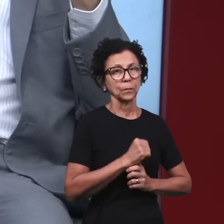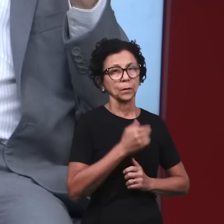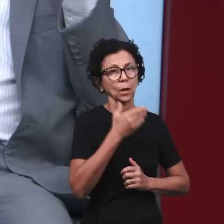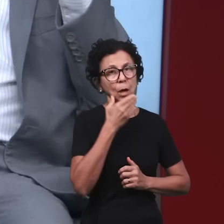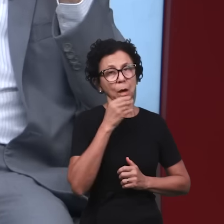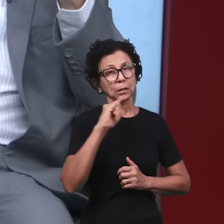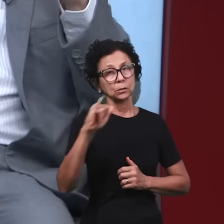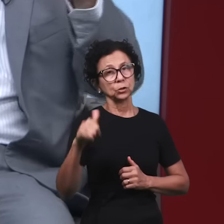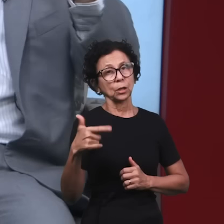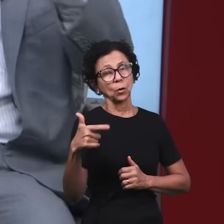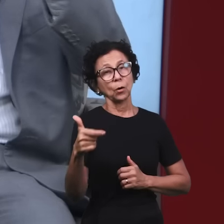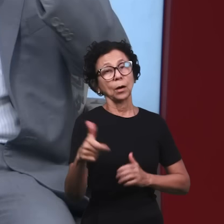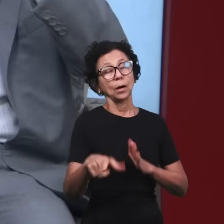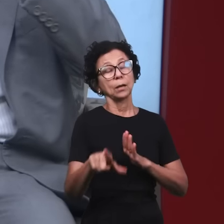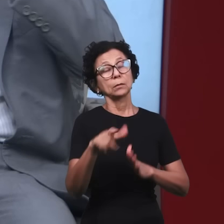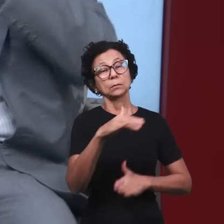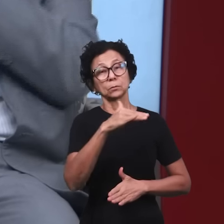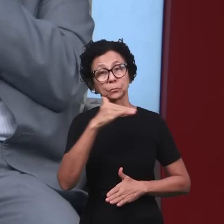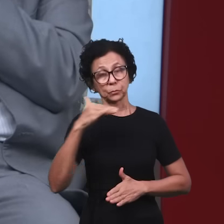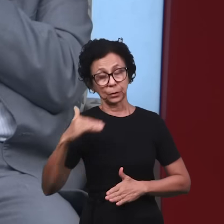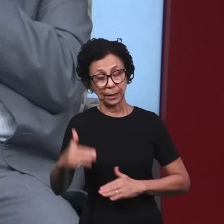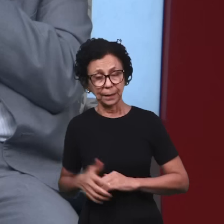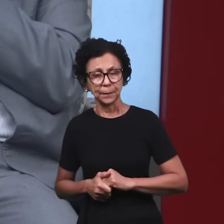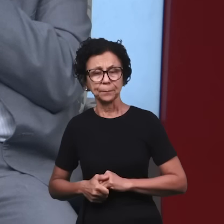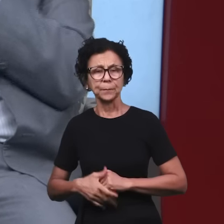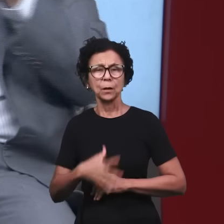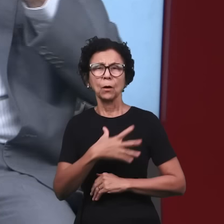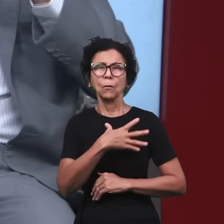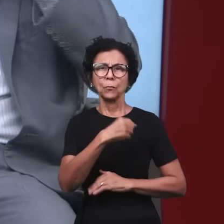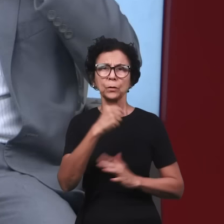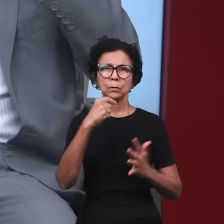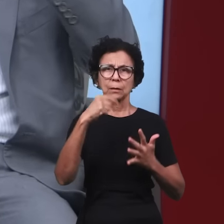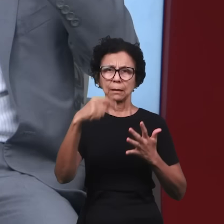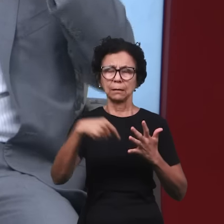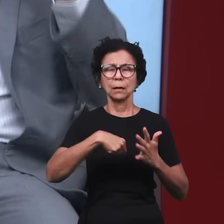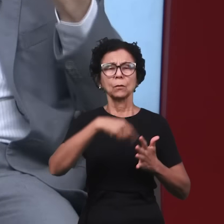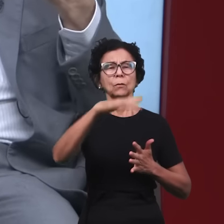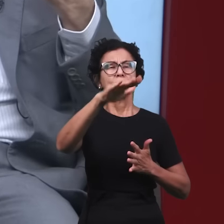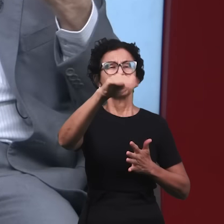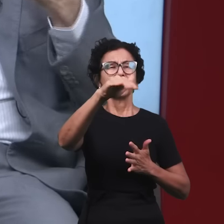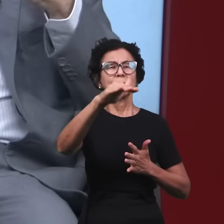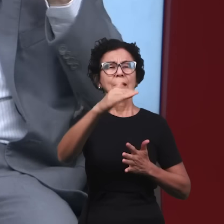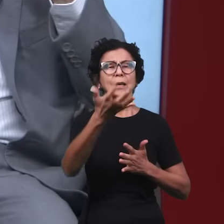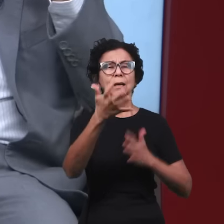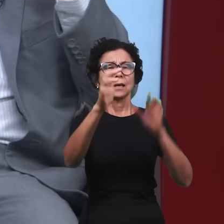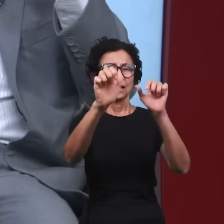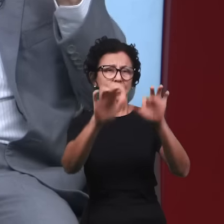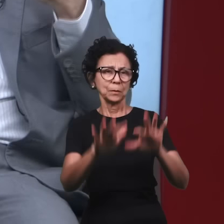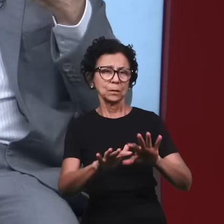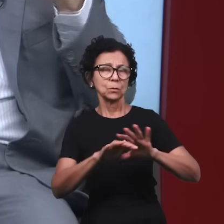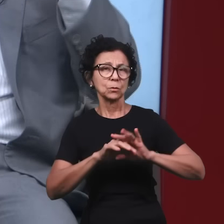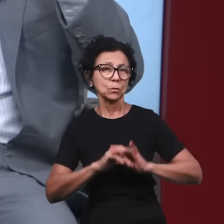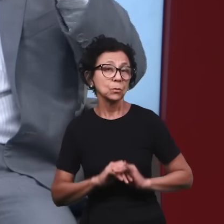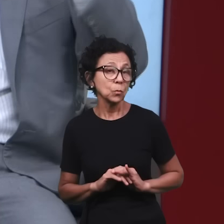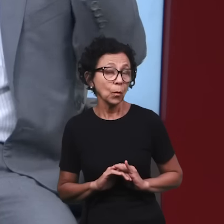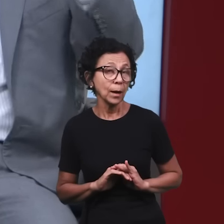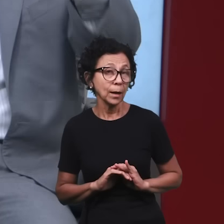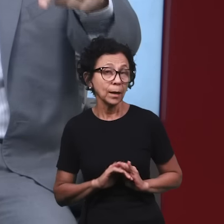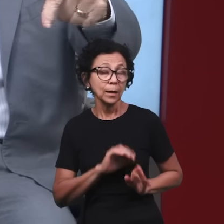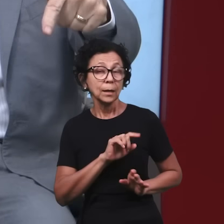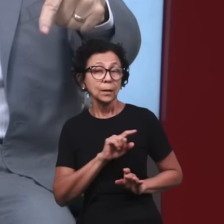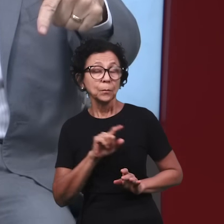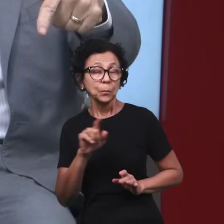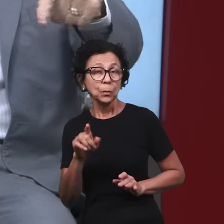partir, chamou os filhos para abençoar, havendo a expectativa de que fosse declarado